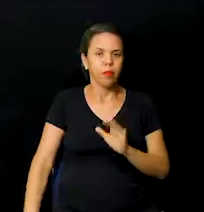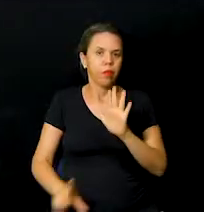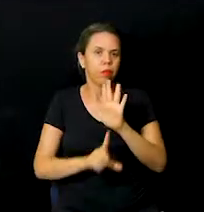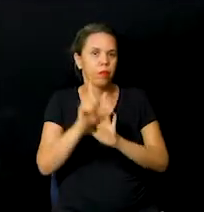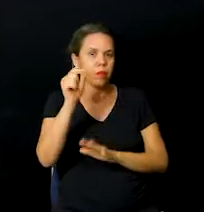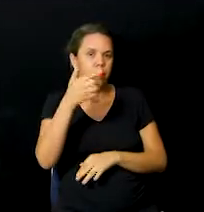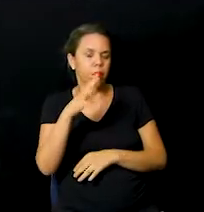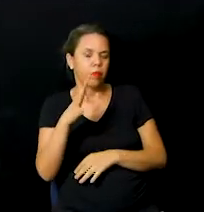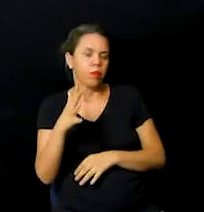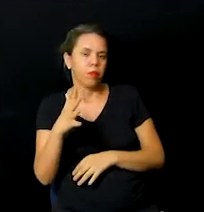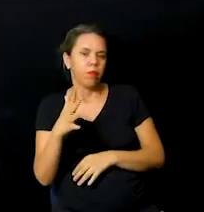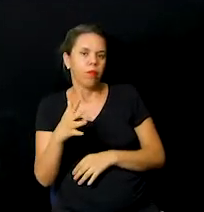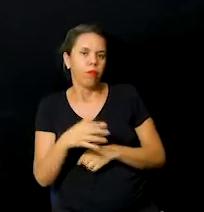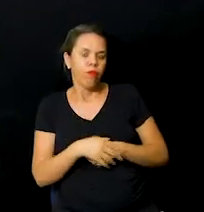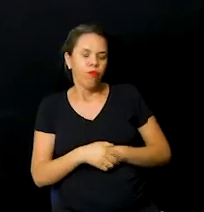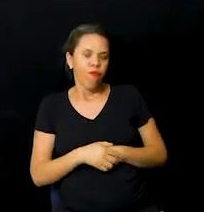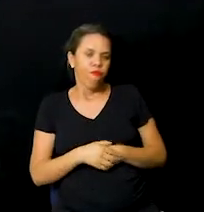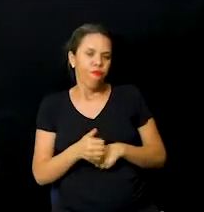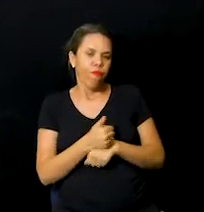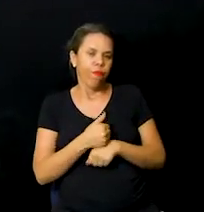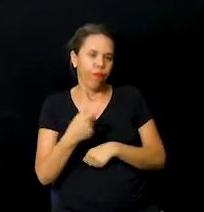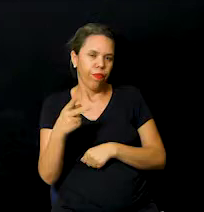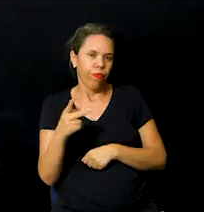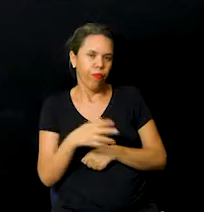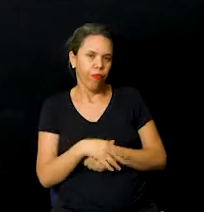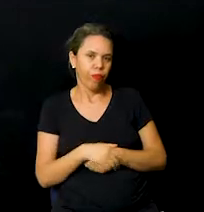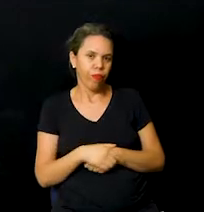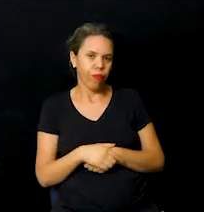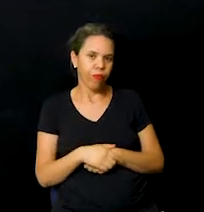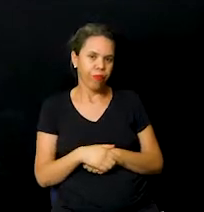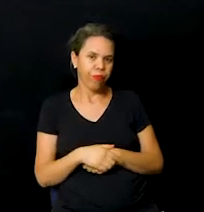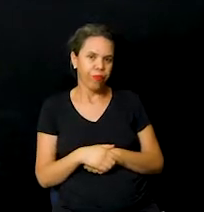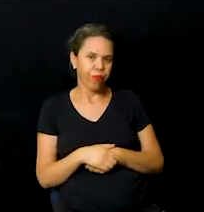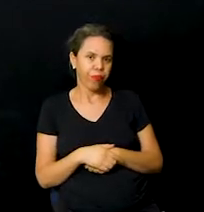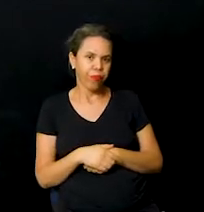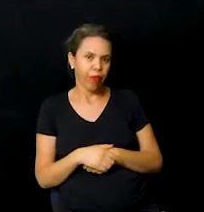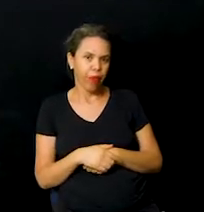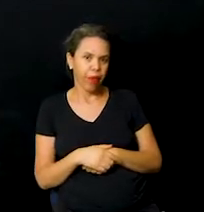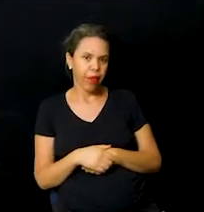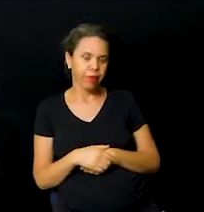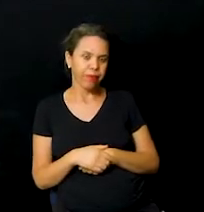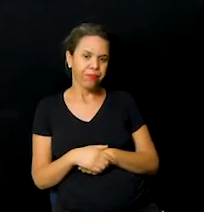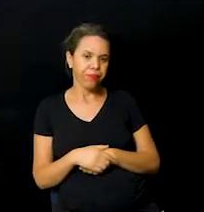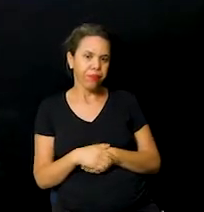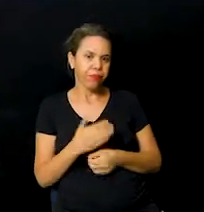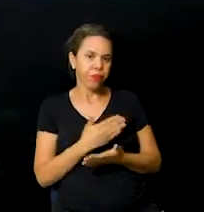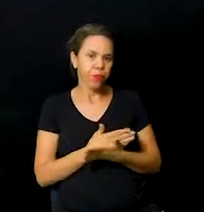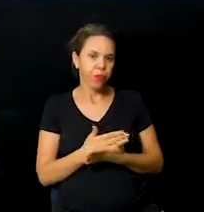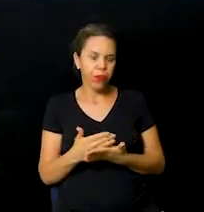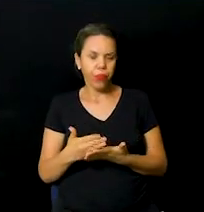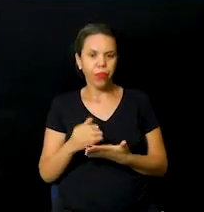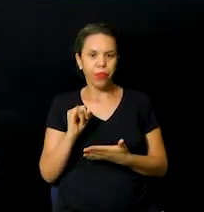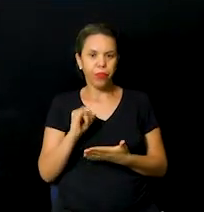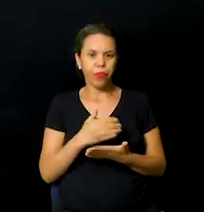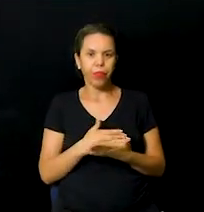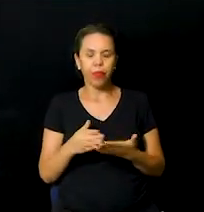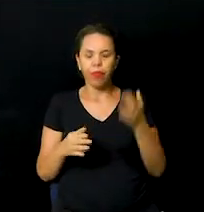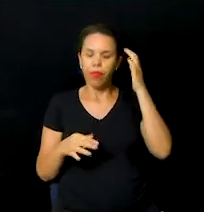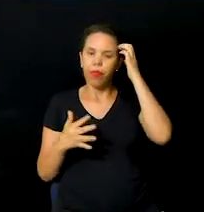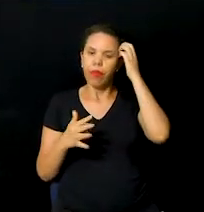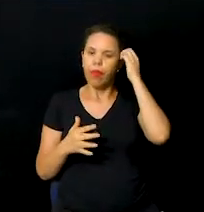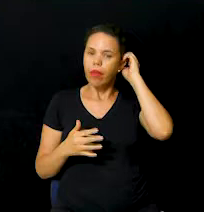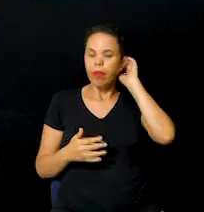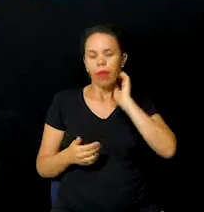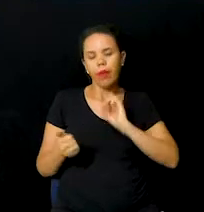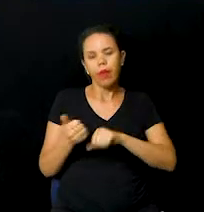renda partindo para esse segmento? Olha, para quem está começando, se for começar com